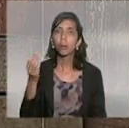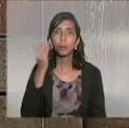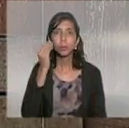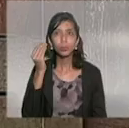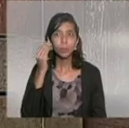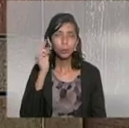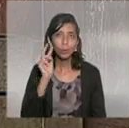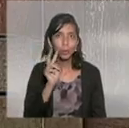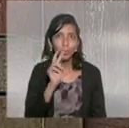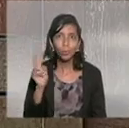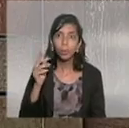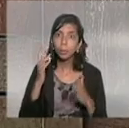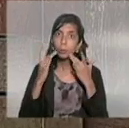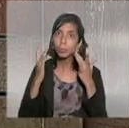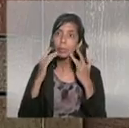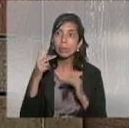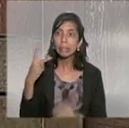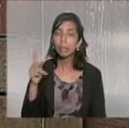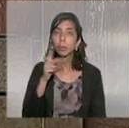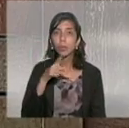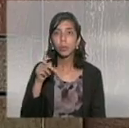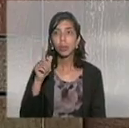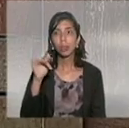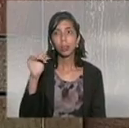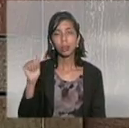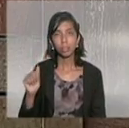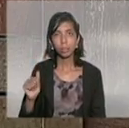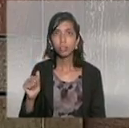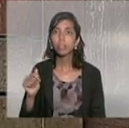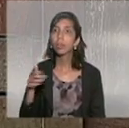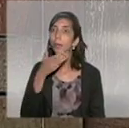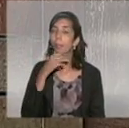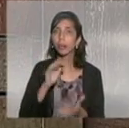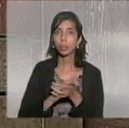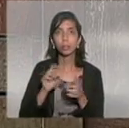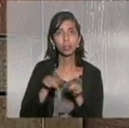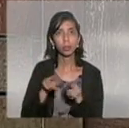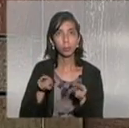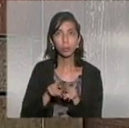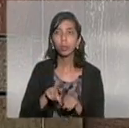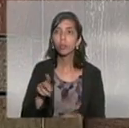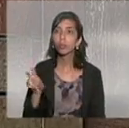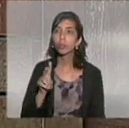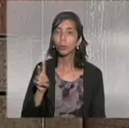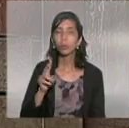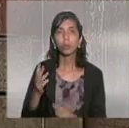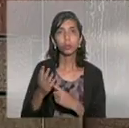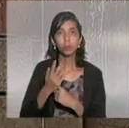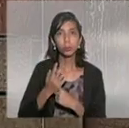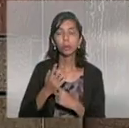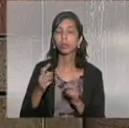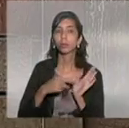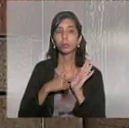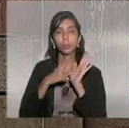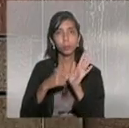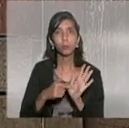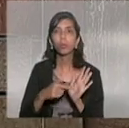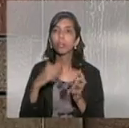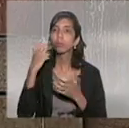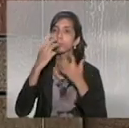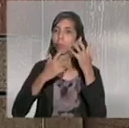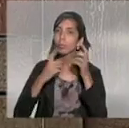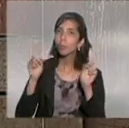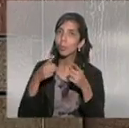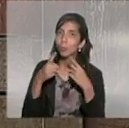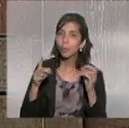apresentado aos grandes musicais através da dona Lígia Requena e do marido dela, o seu Requena, que eles que me indicavam